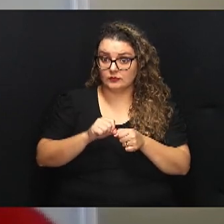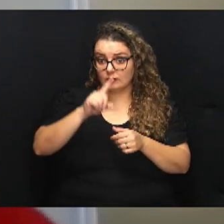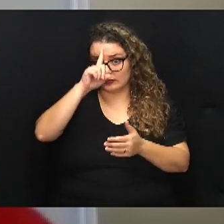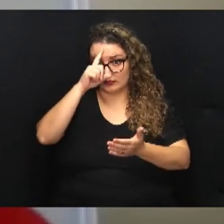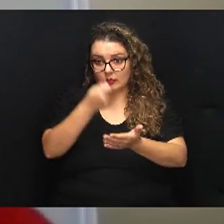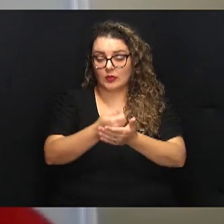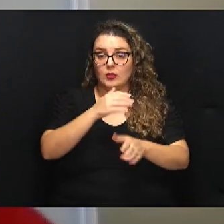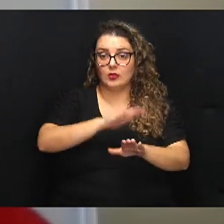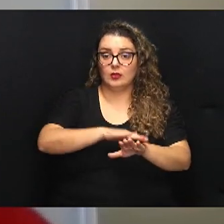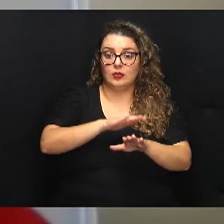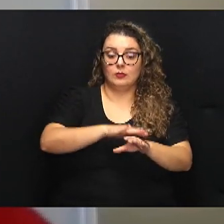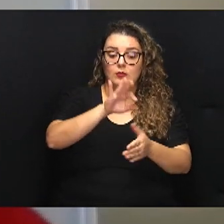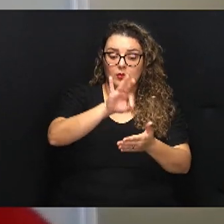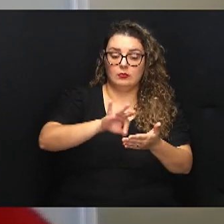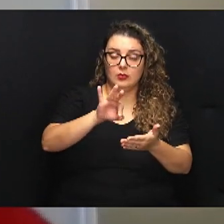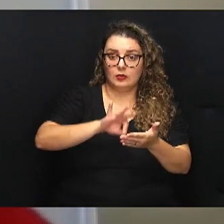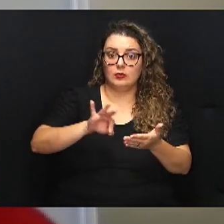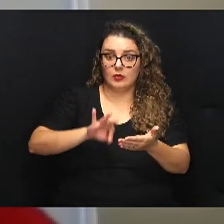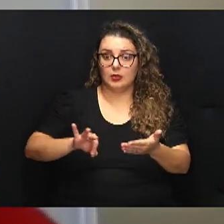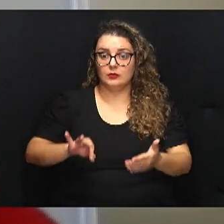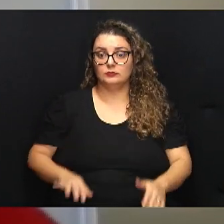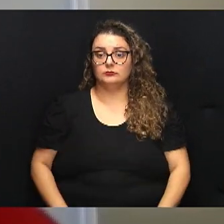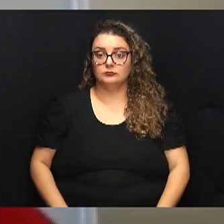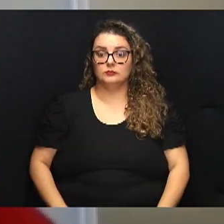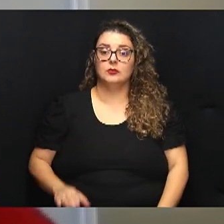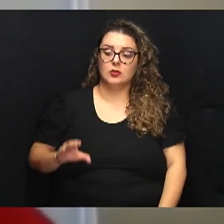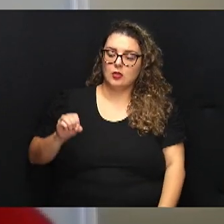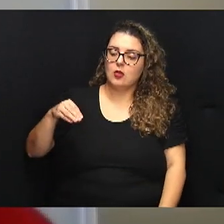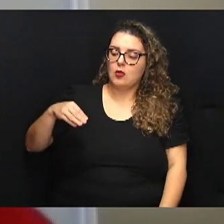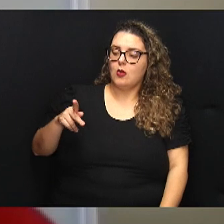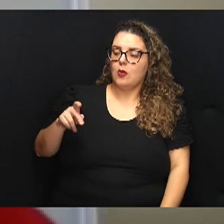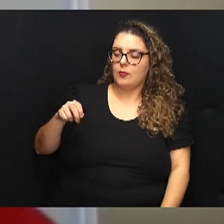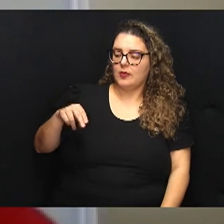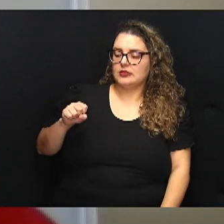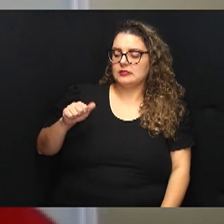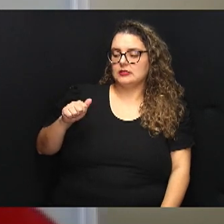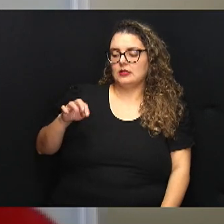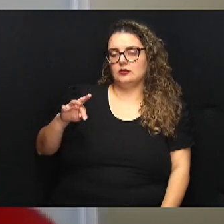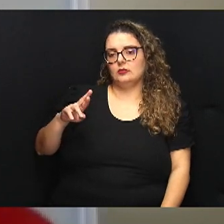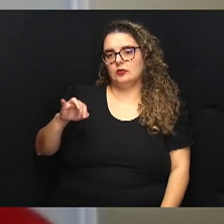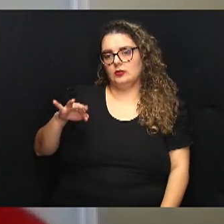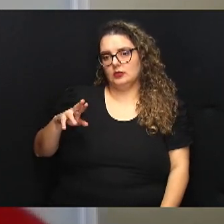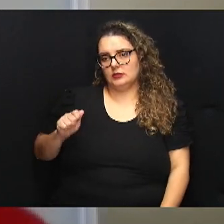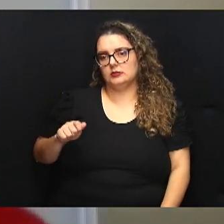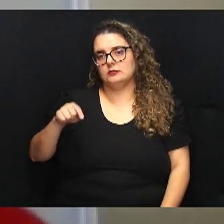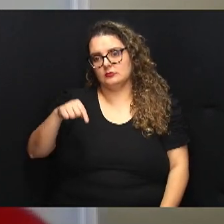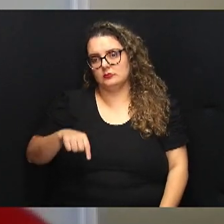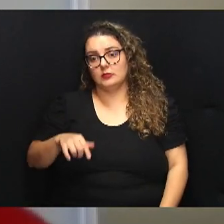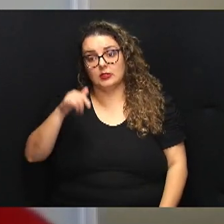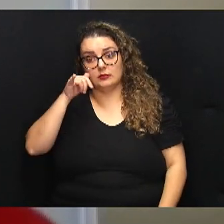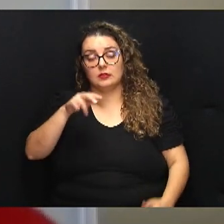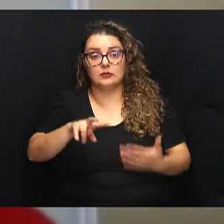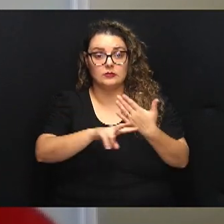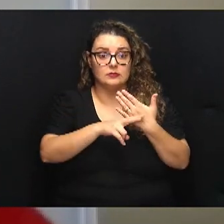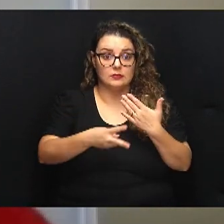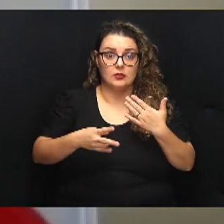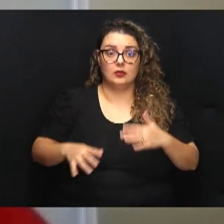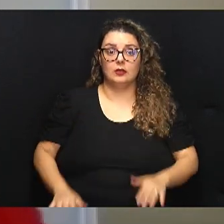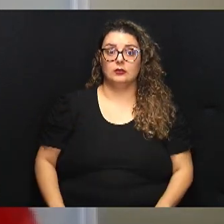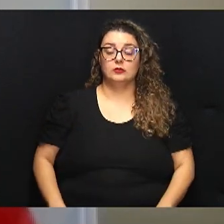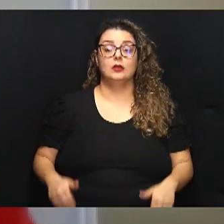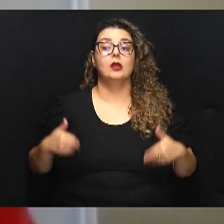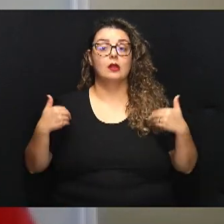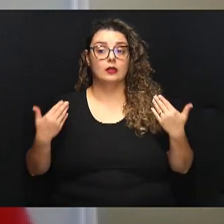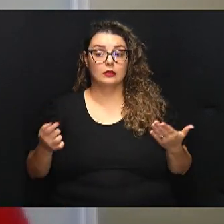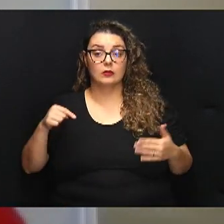medidas corretivas e compensatórias necessárias para evitar os impactos. Então, este